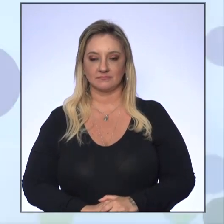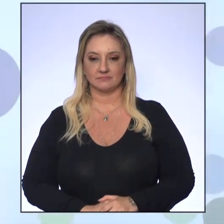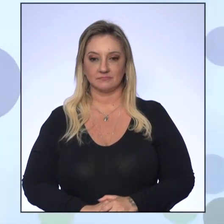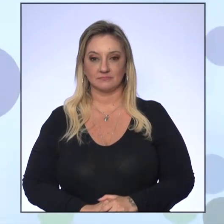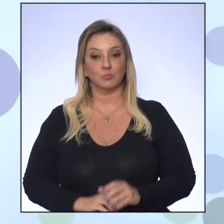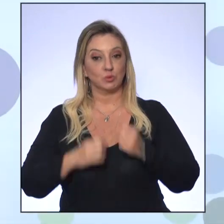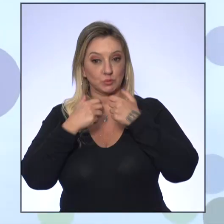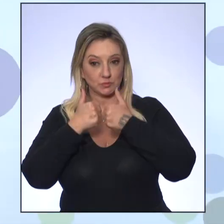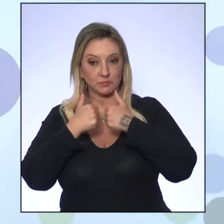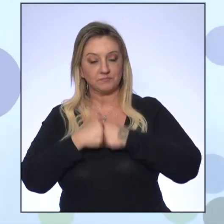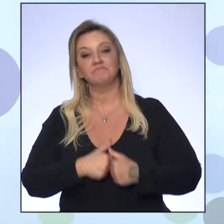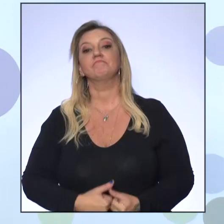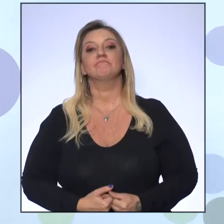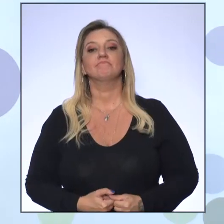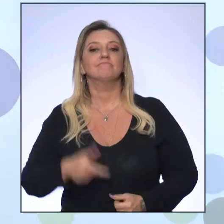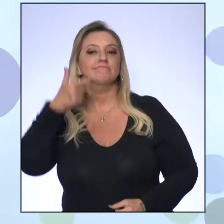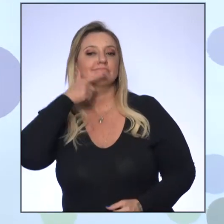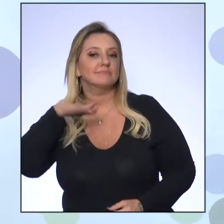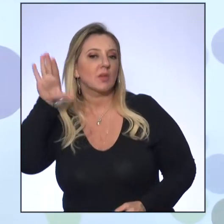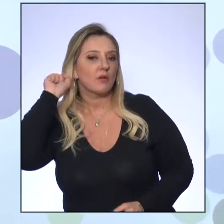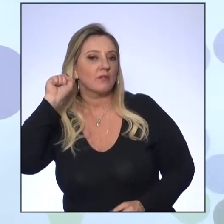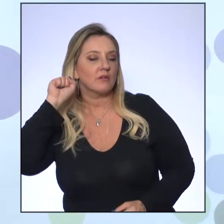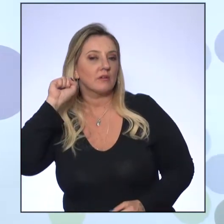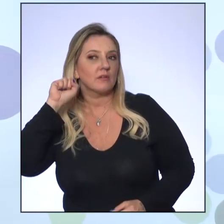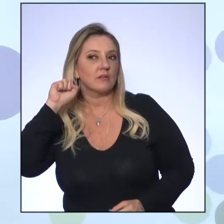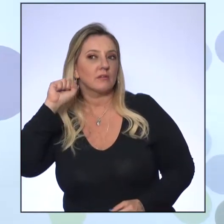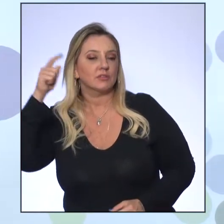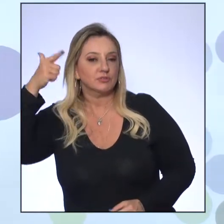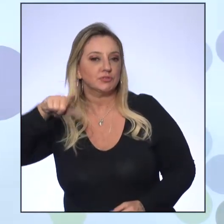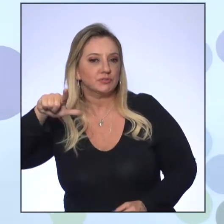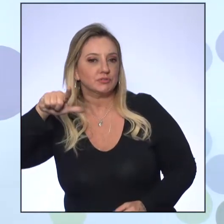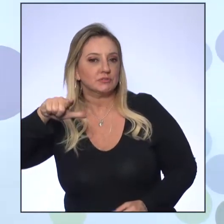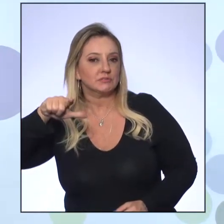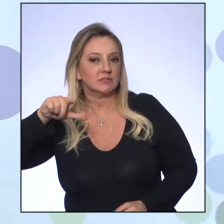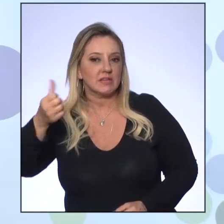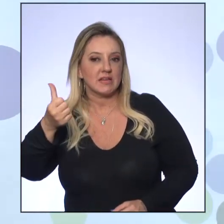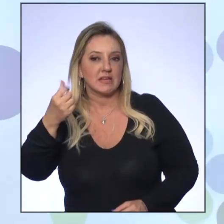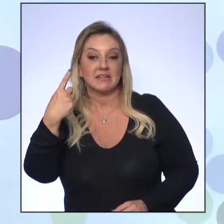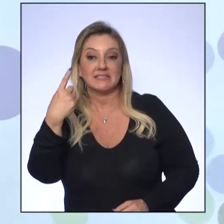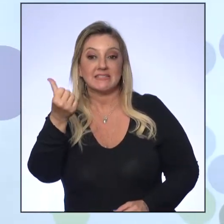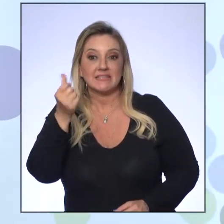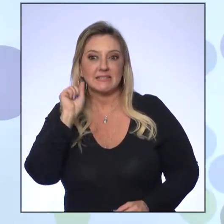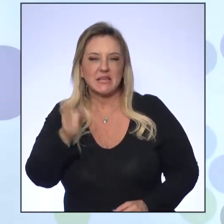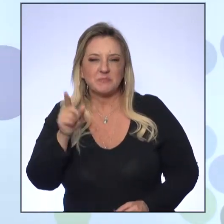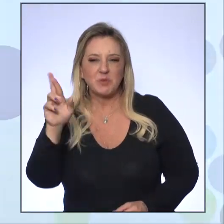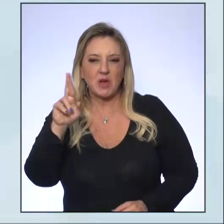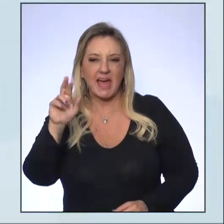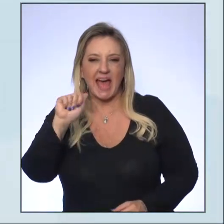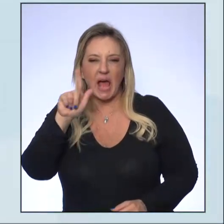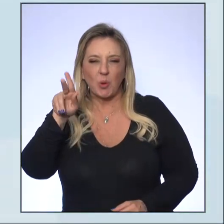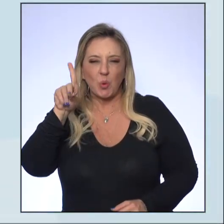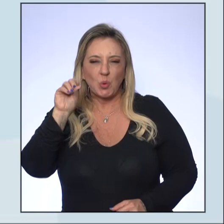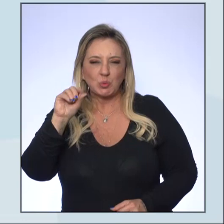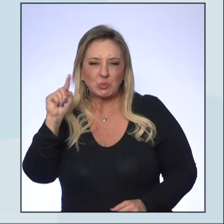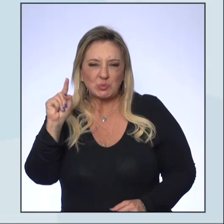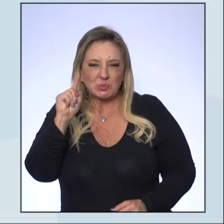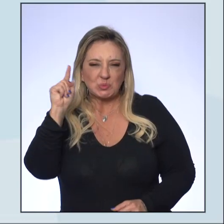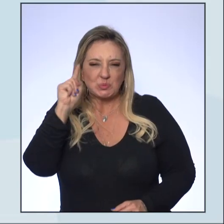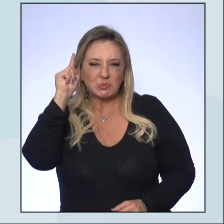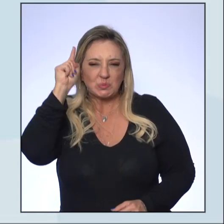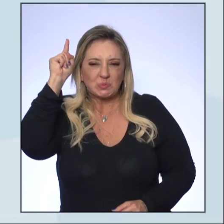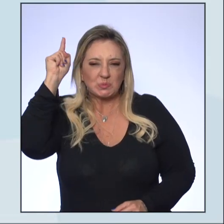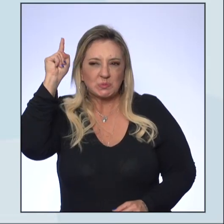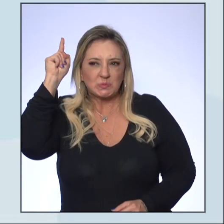Muito bom. Vamos ver até onde a gente consegue ouvir? Roda mais um. Vamos rodar agora 16.000 Hz, bem agudo.